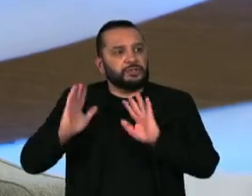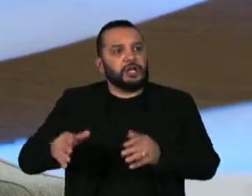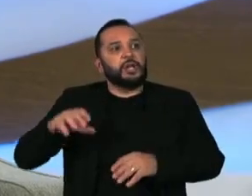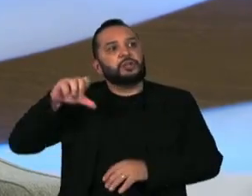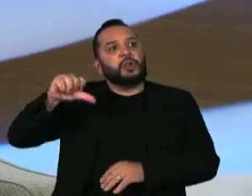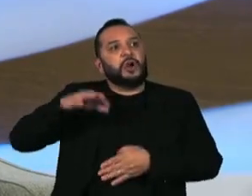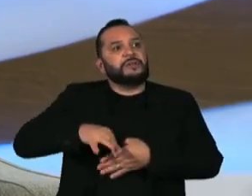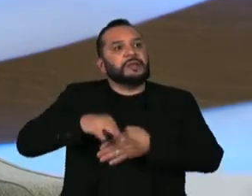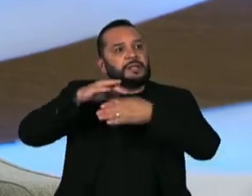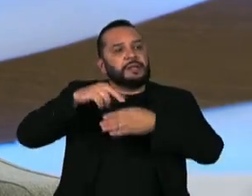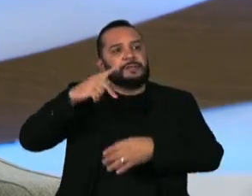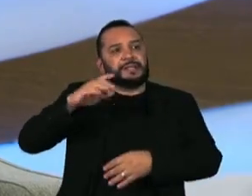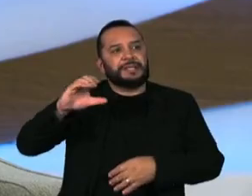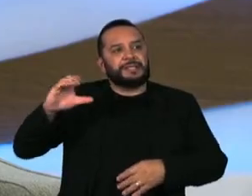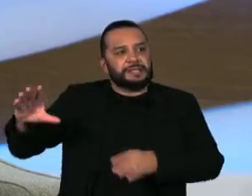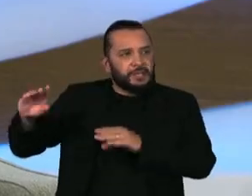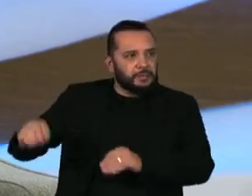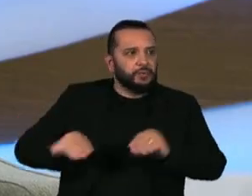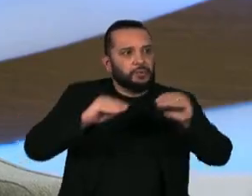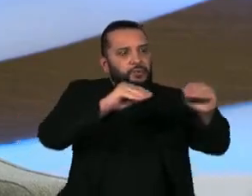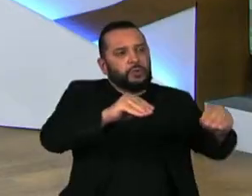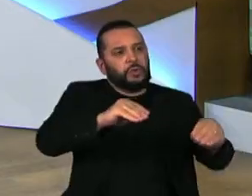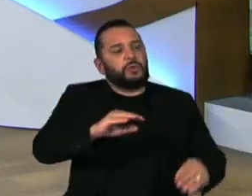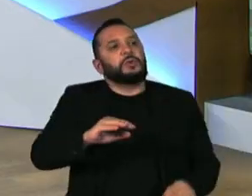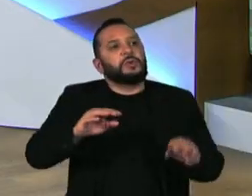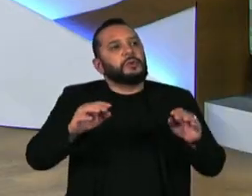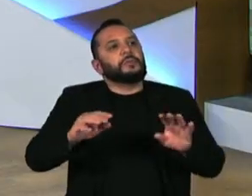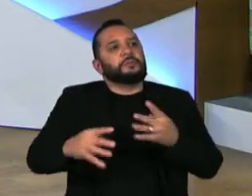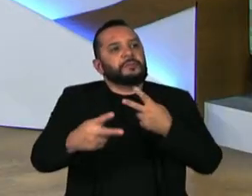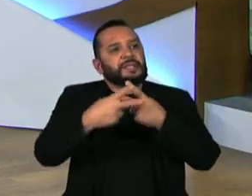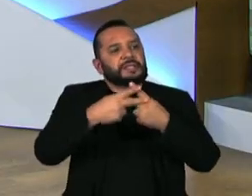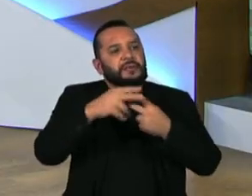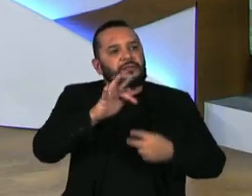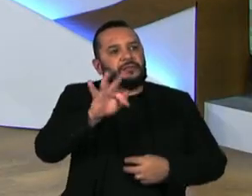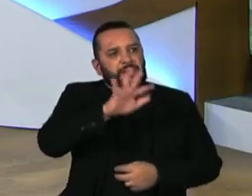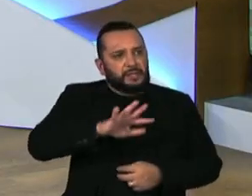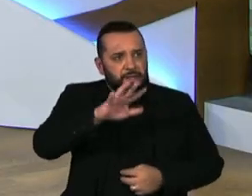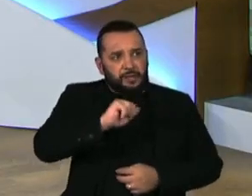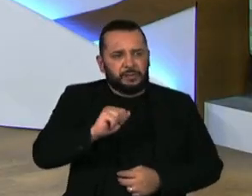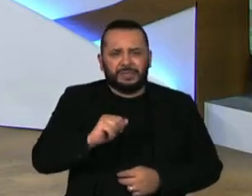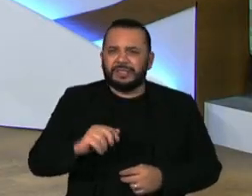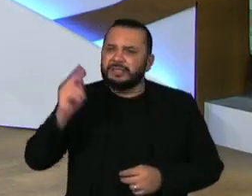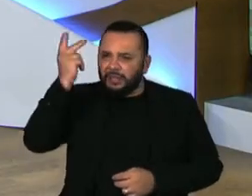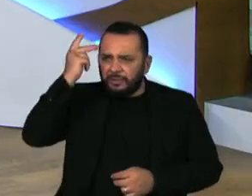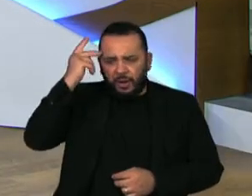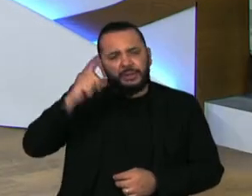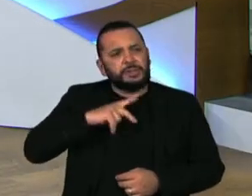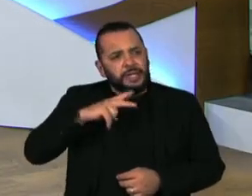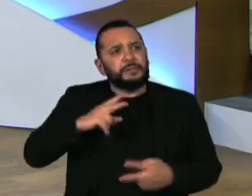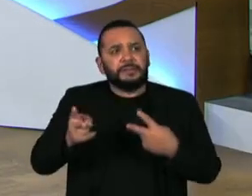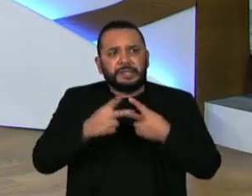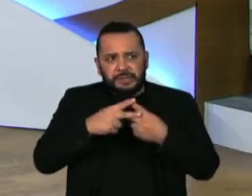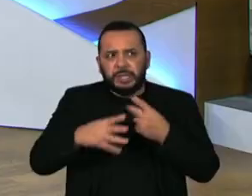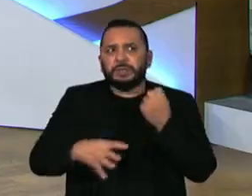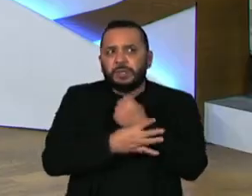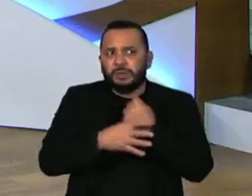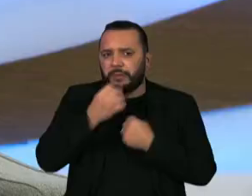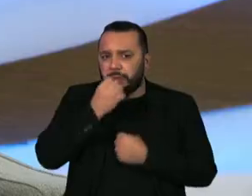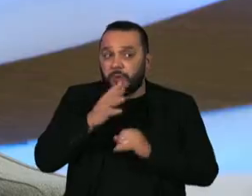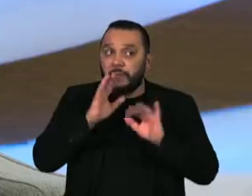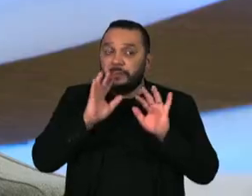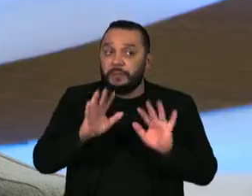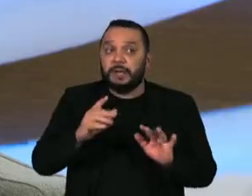líderes do PCC para prisões federais. E as pessoas às vezes não entendem, mas São Paulo tem prisões de segurança máxima. Mas nós temos uma